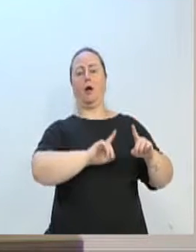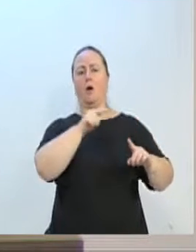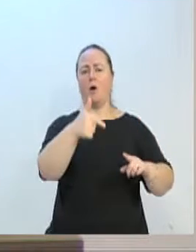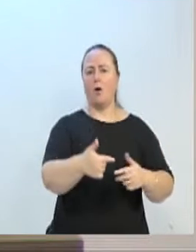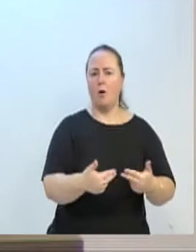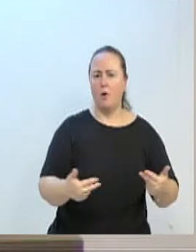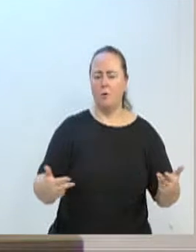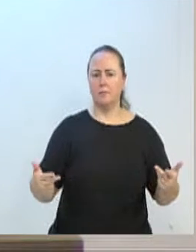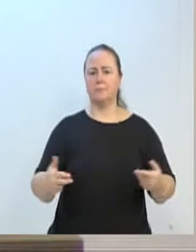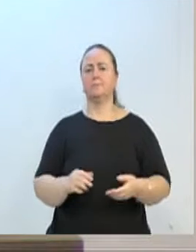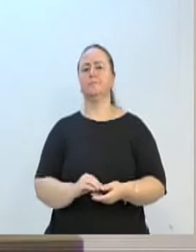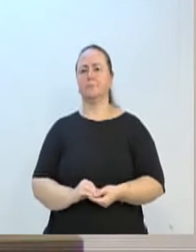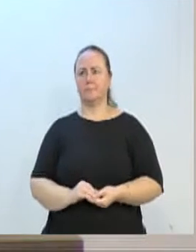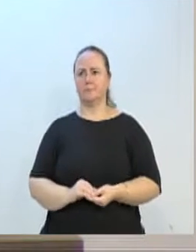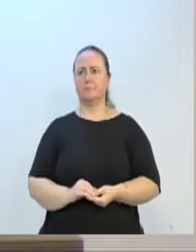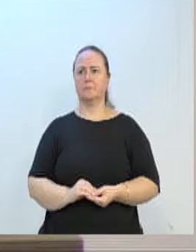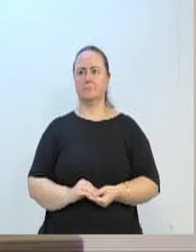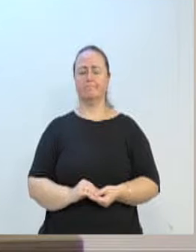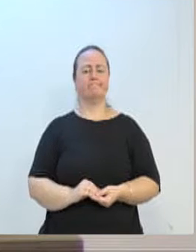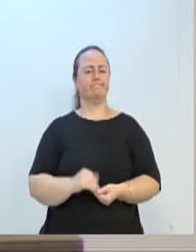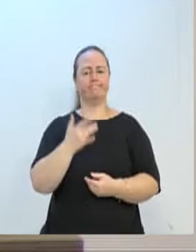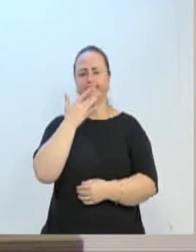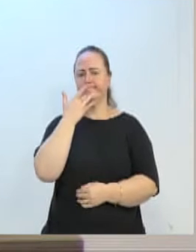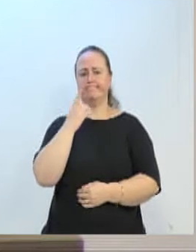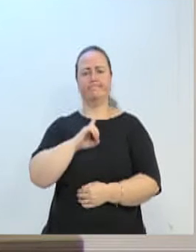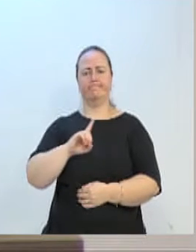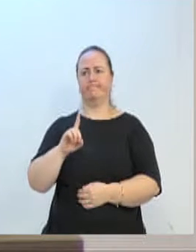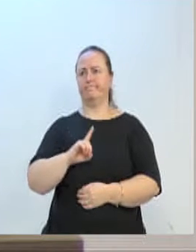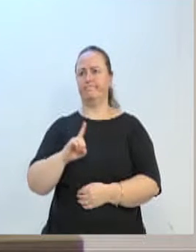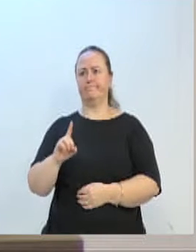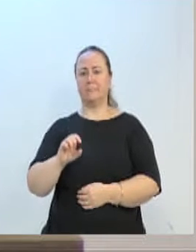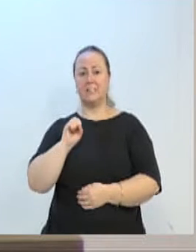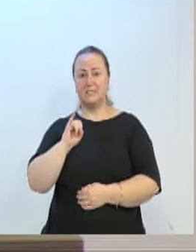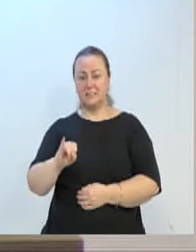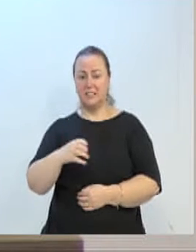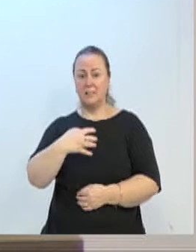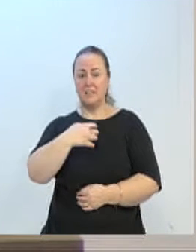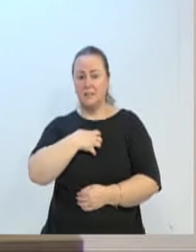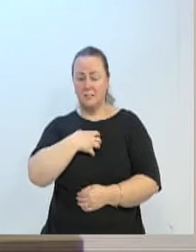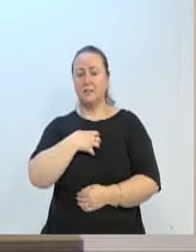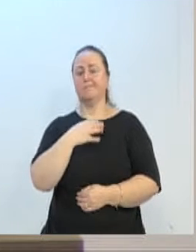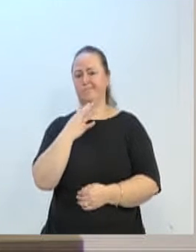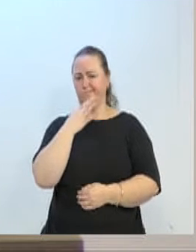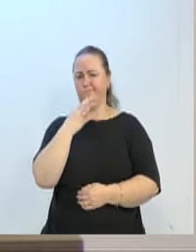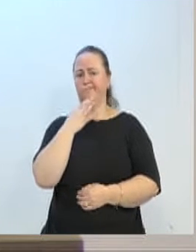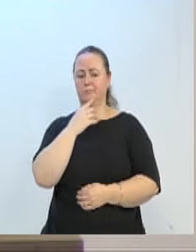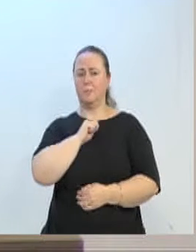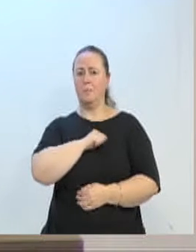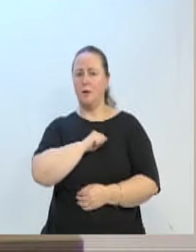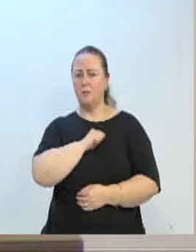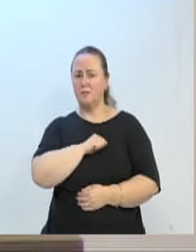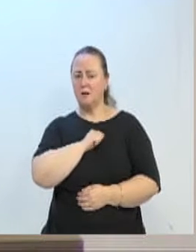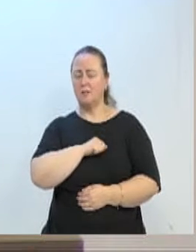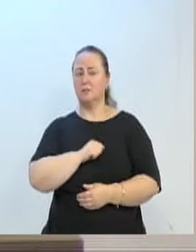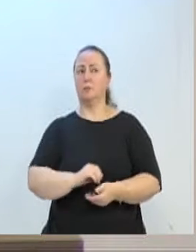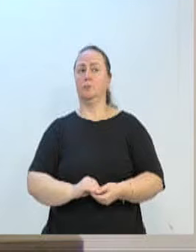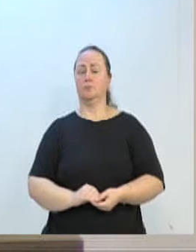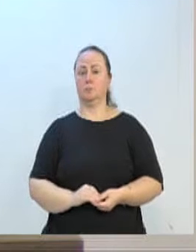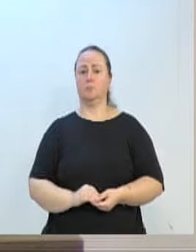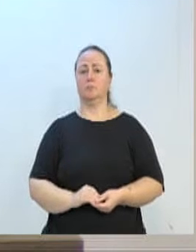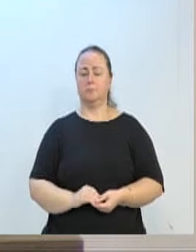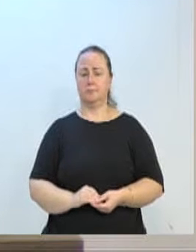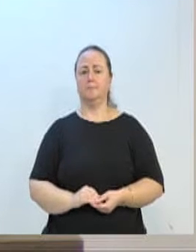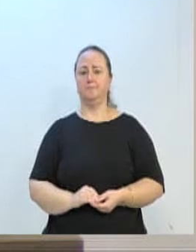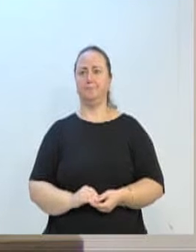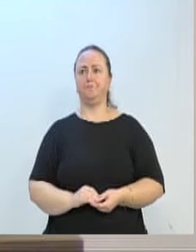intolerantes, preconceituosas. E não é fácil, só sabe quem passa. Quem se depara com tanta maldade, quem dera eu pudesse hoje estar falando de tantas